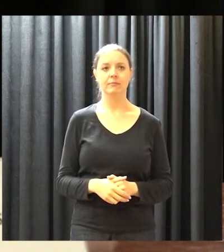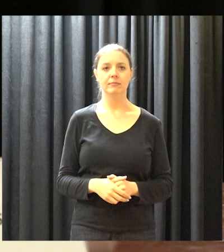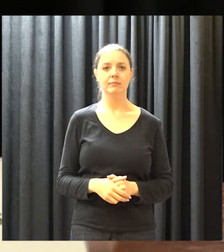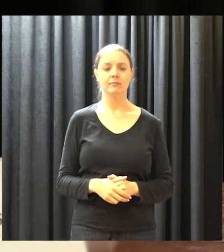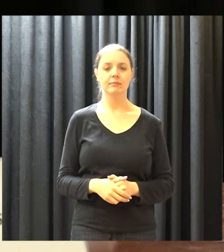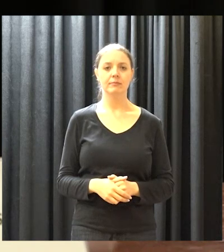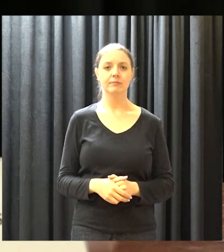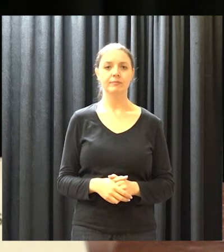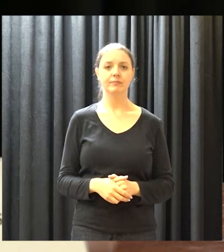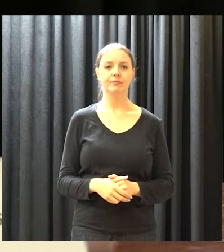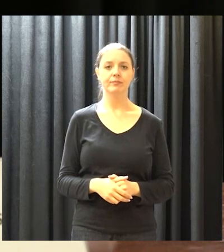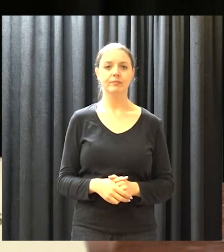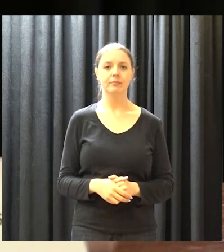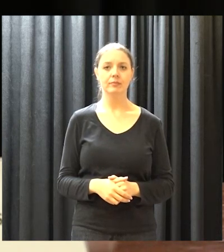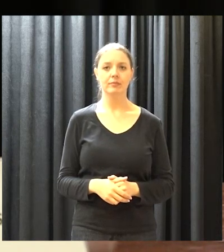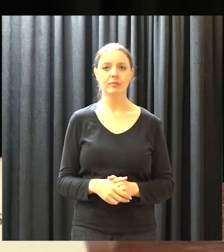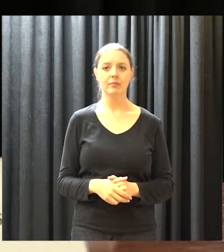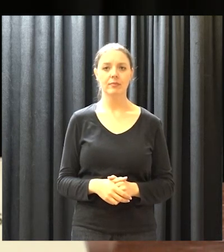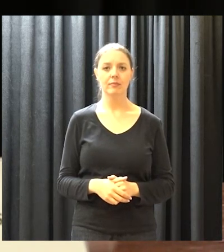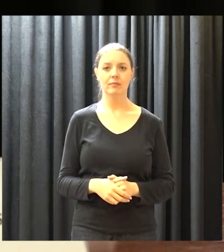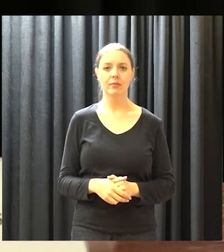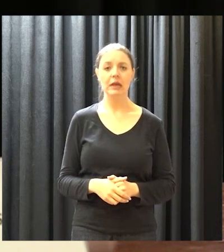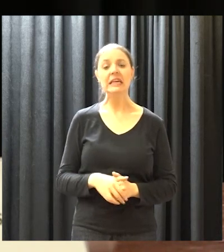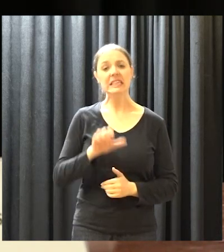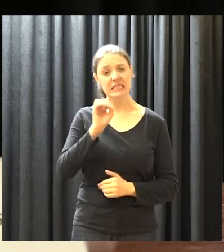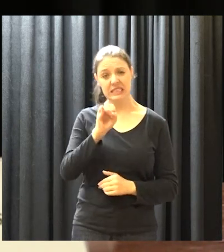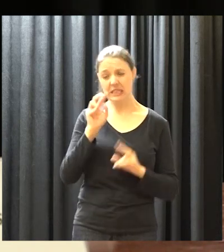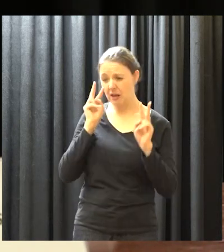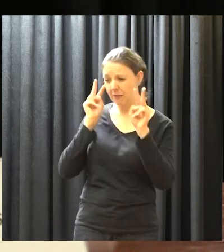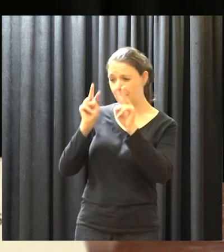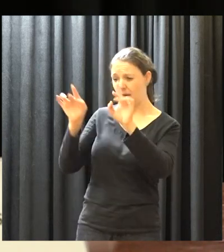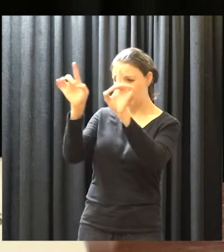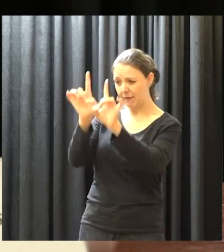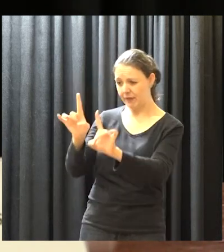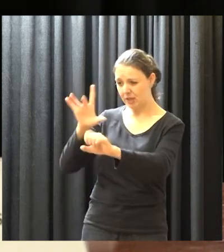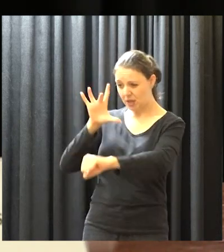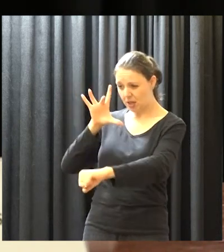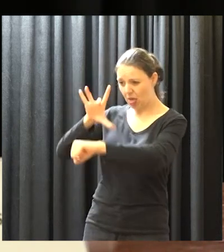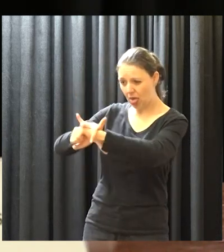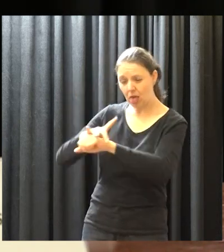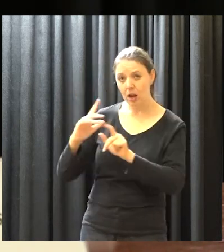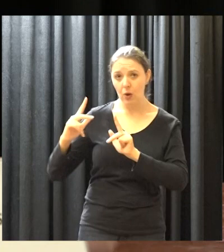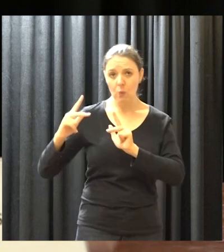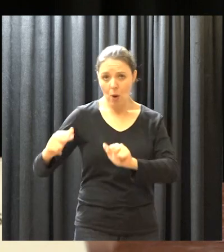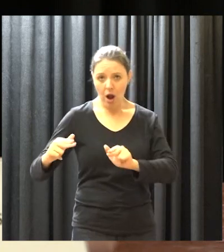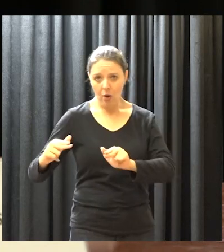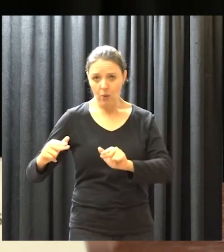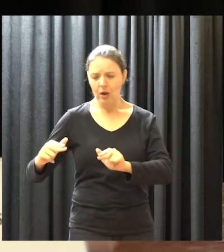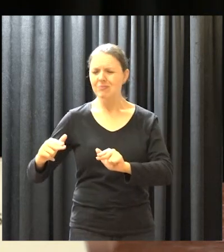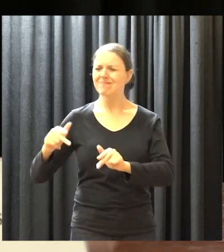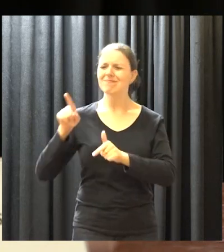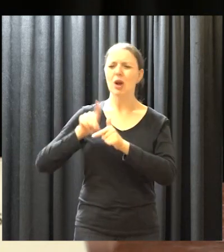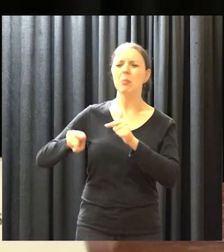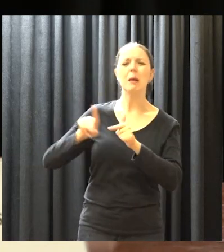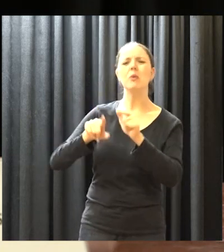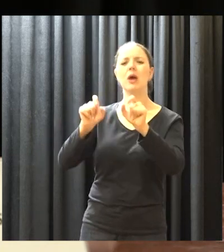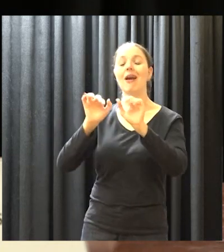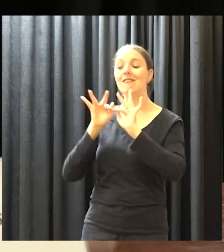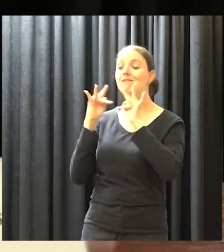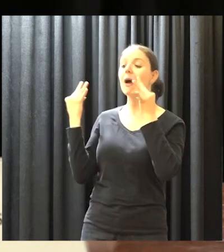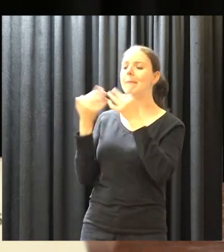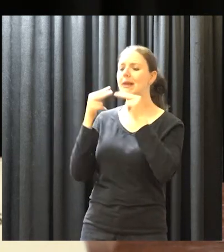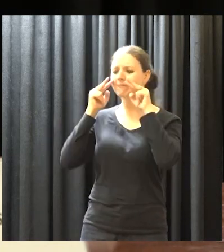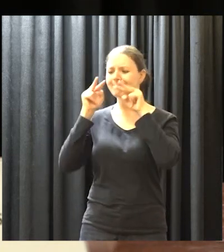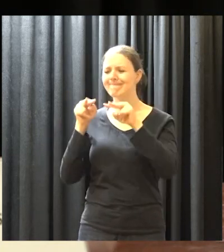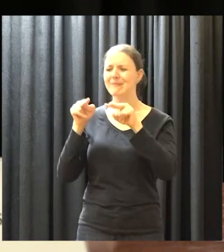da deficiência como uma patologia e um problema individual, e no máximo da família, dificulta que pessoas